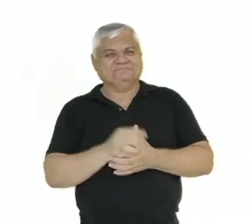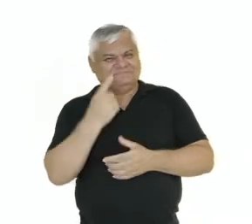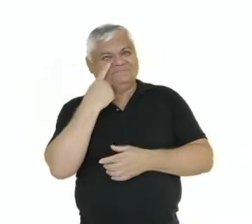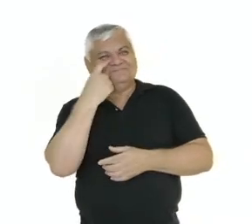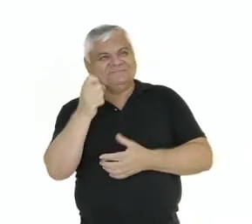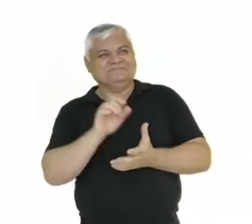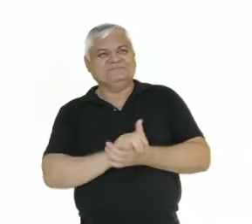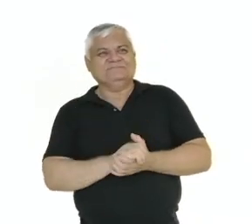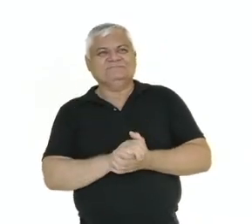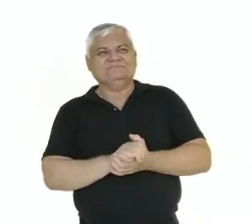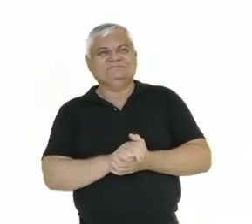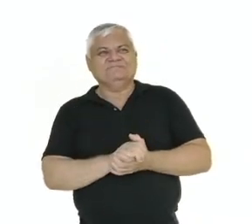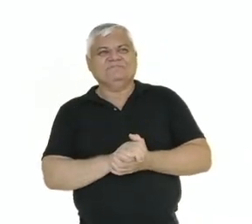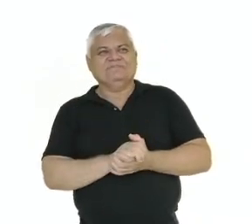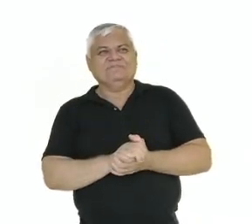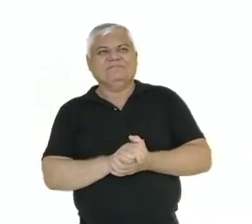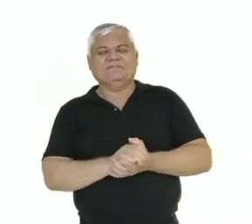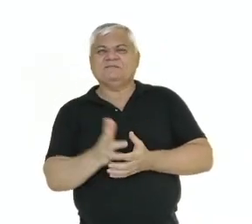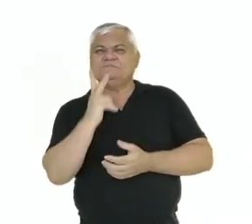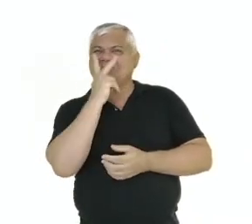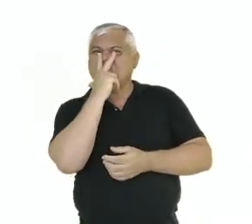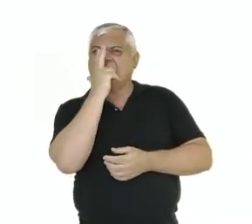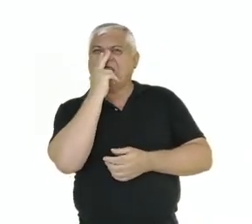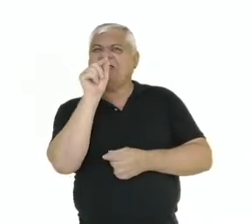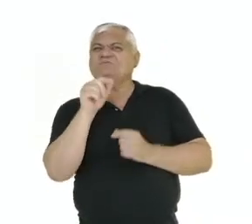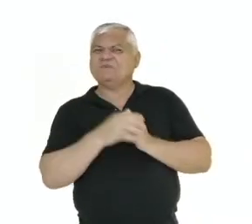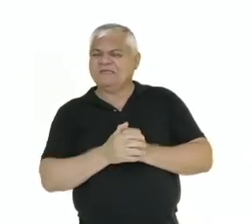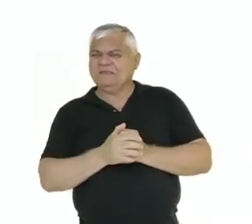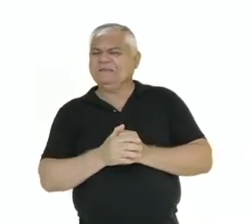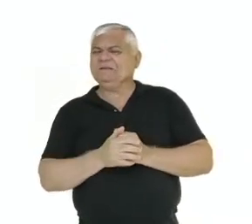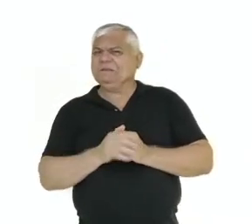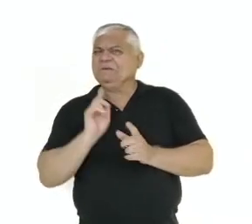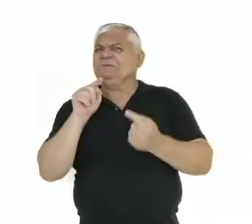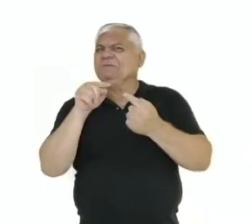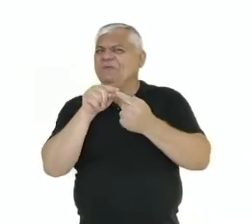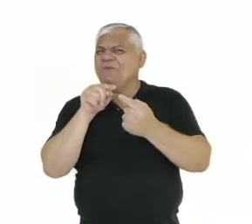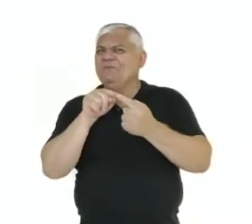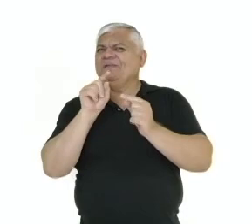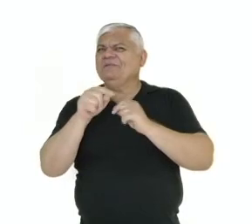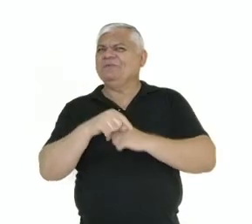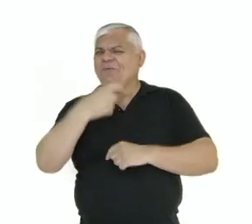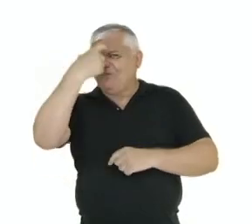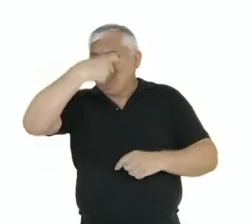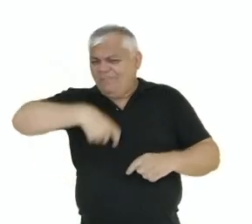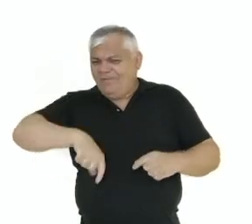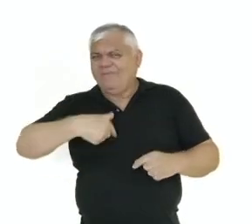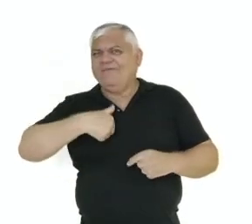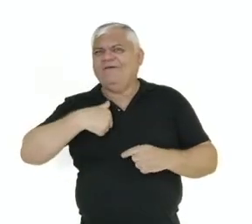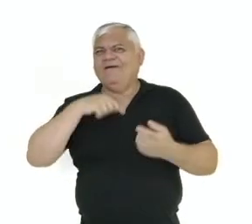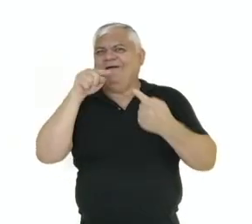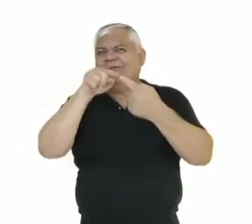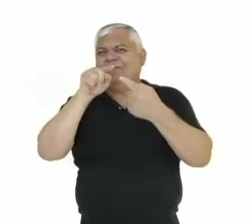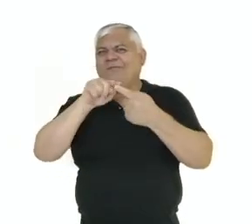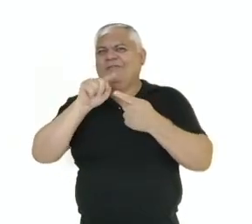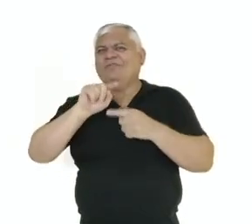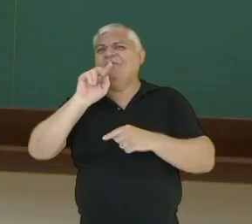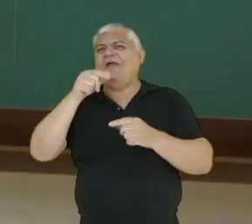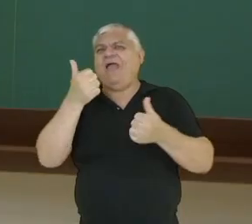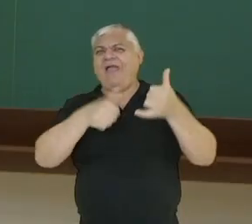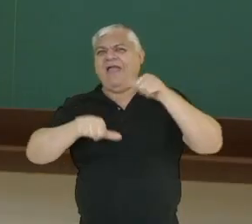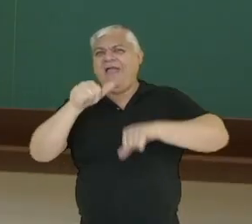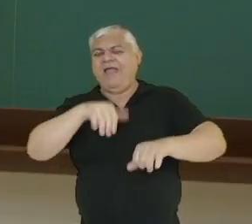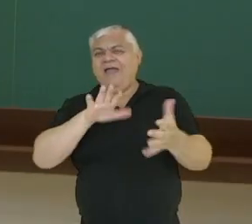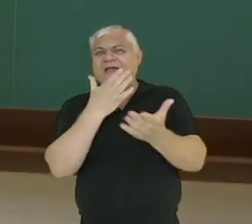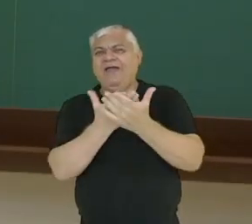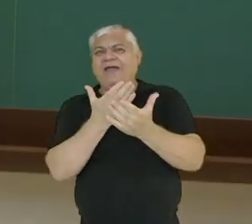né? Professor, essa imagem aí, professor, tem muito a ver, professor, comigo depois das aulas de química